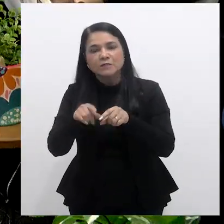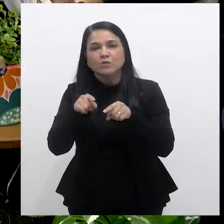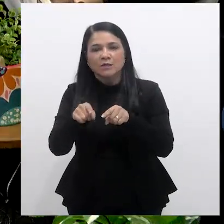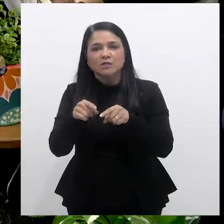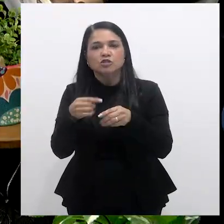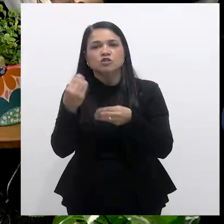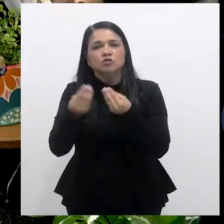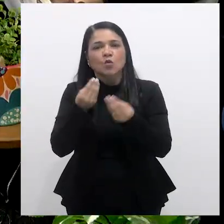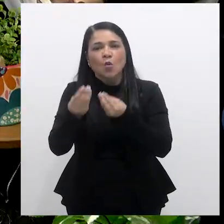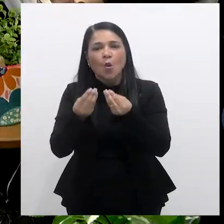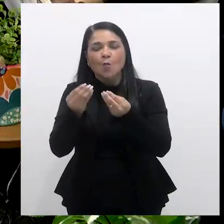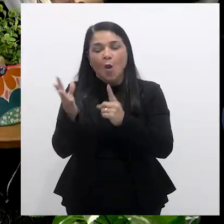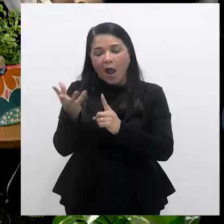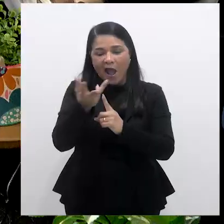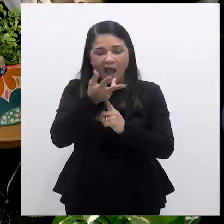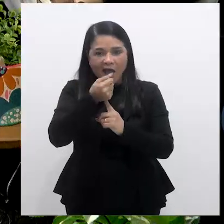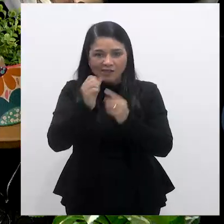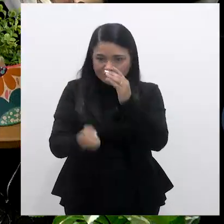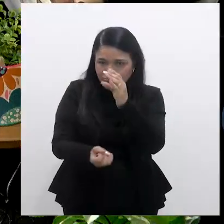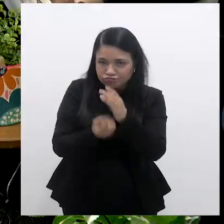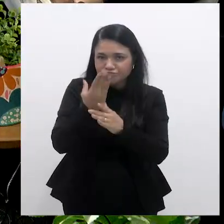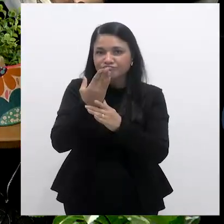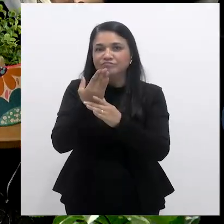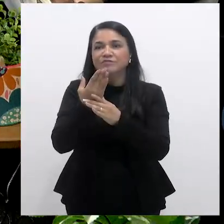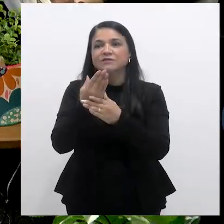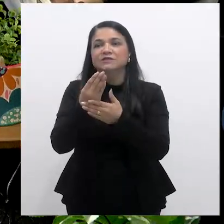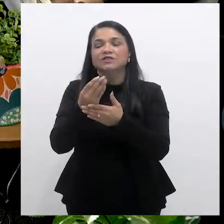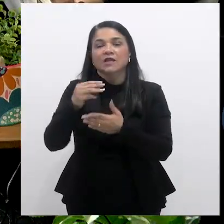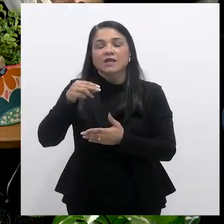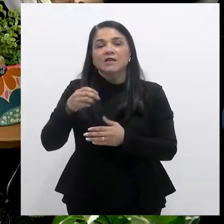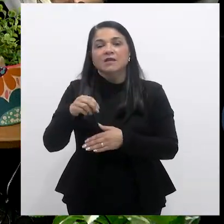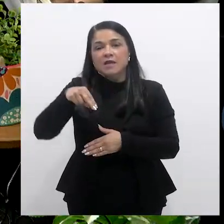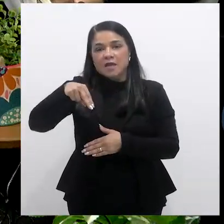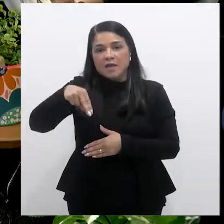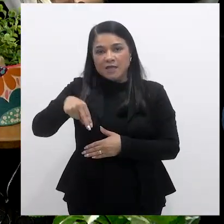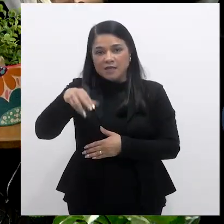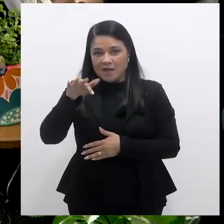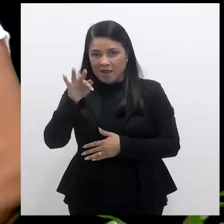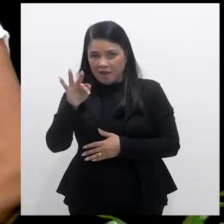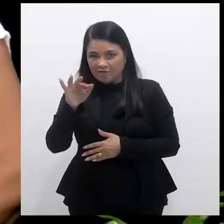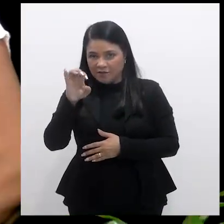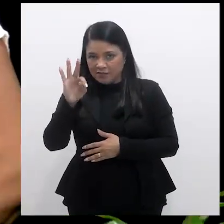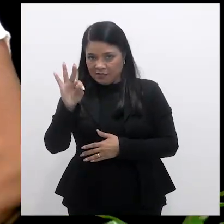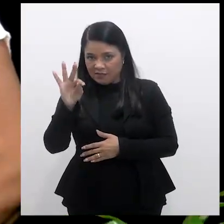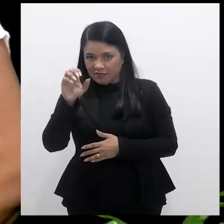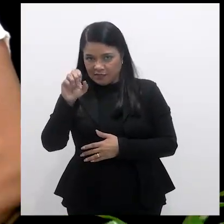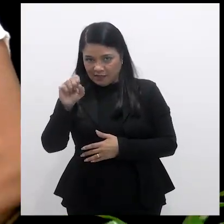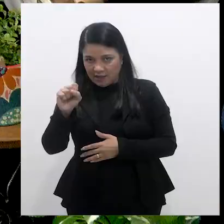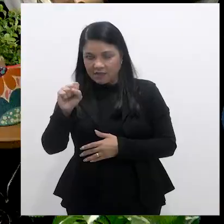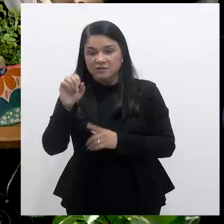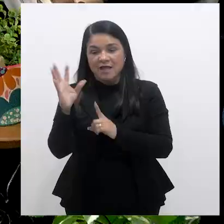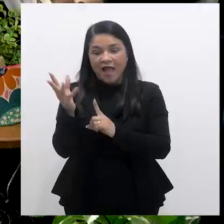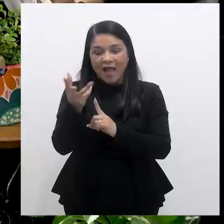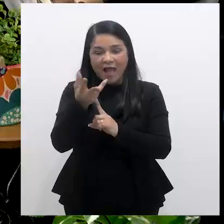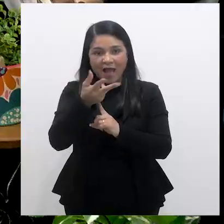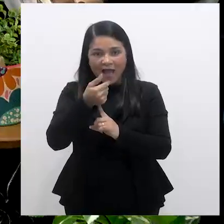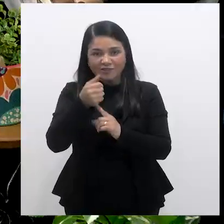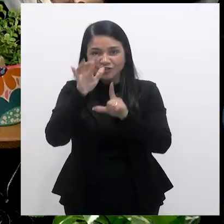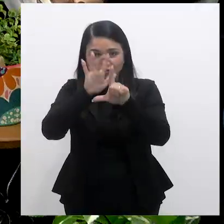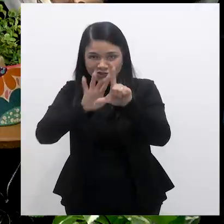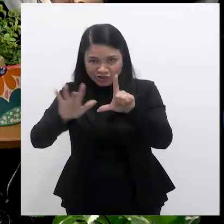deles monetizarem com as artes que eles criam, criando NFTs, que esses NFTs são